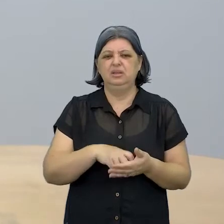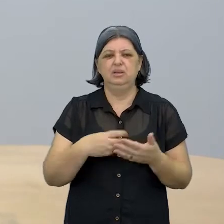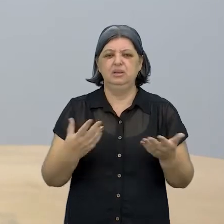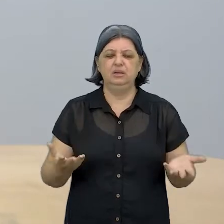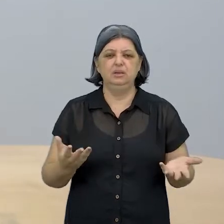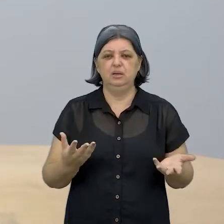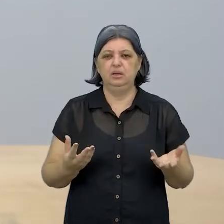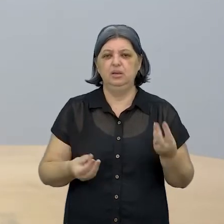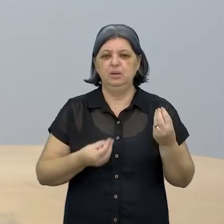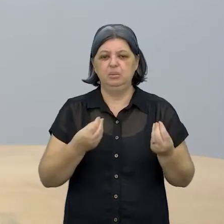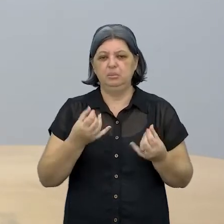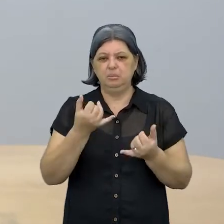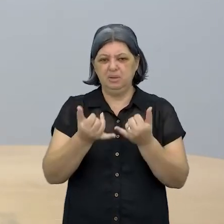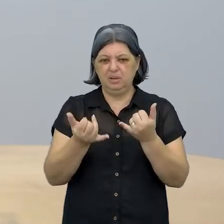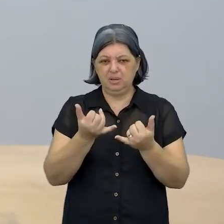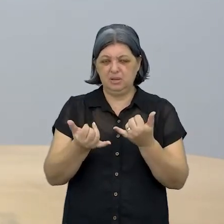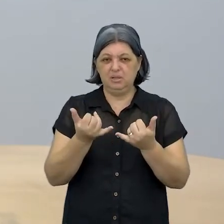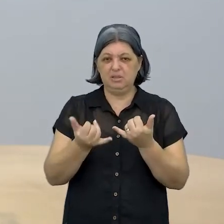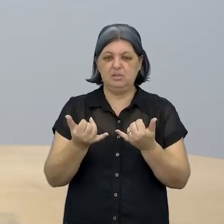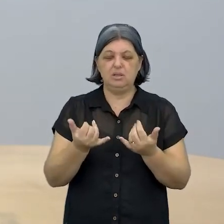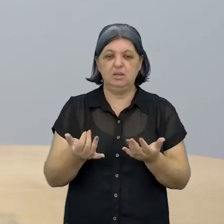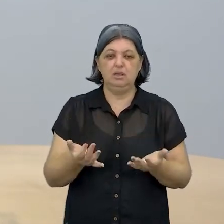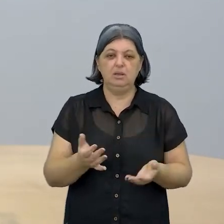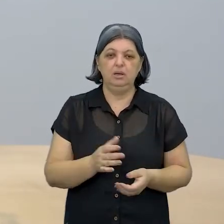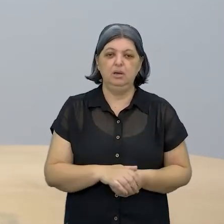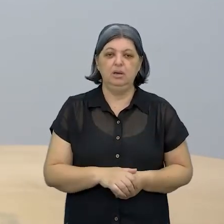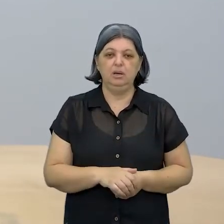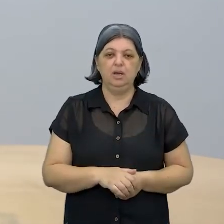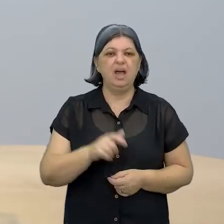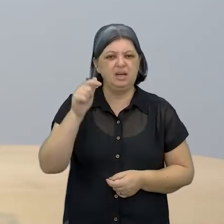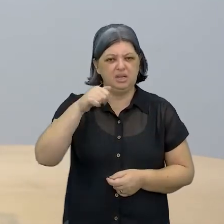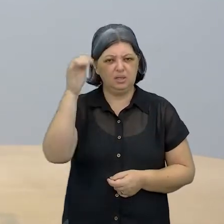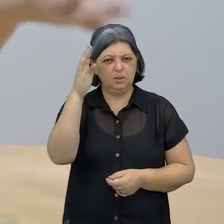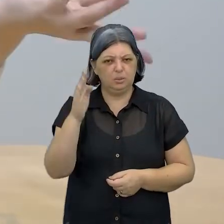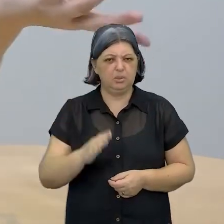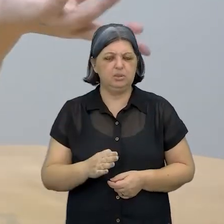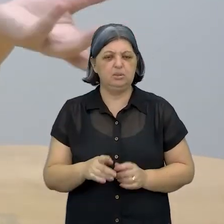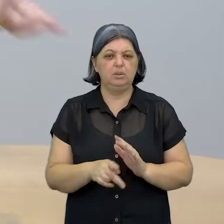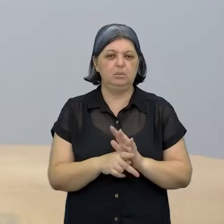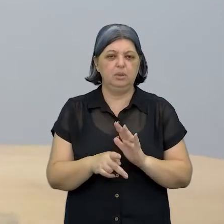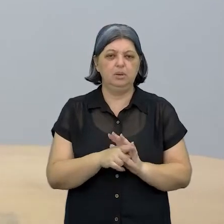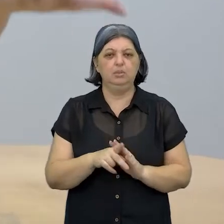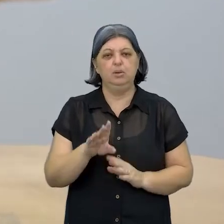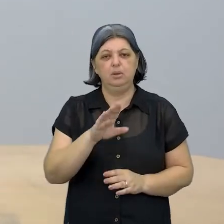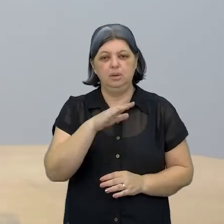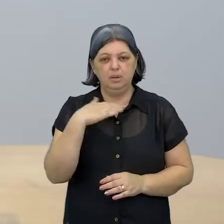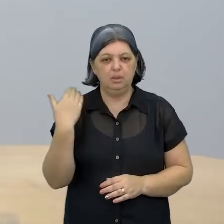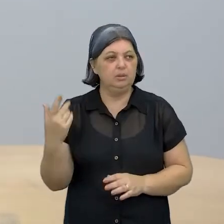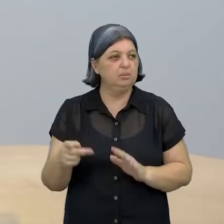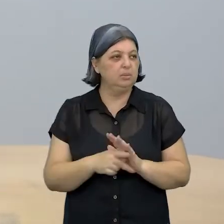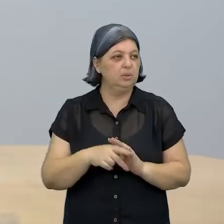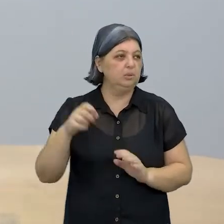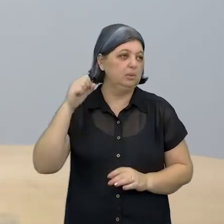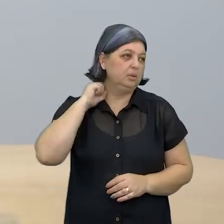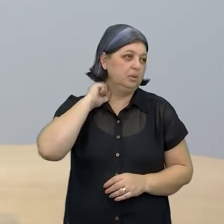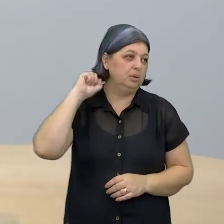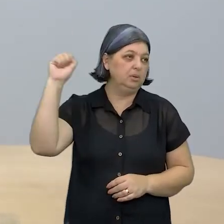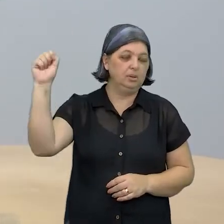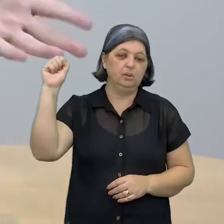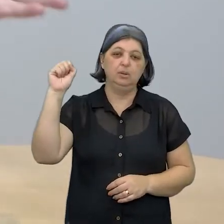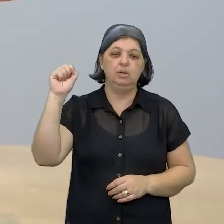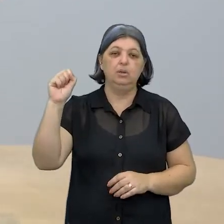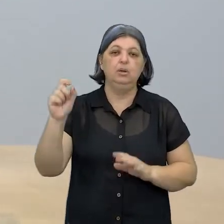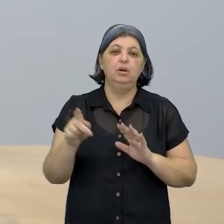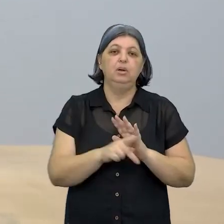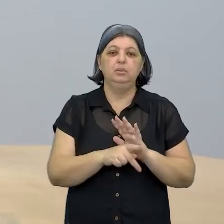aquelas punições semelhantes a como a gente viu aqui no Brasil, a morte, né, de Tiradentes, a morte de Zumbi